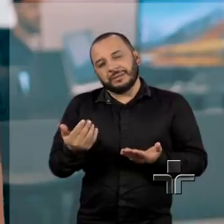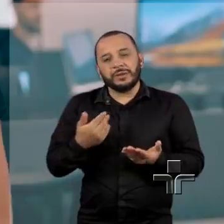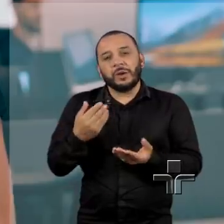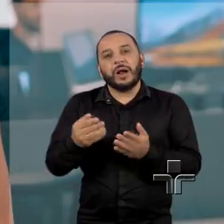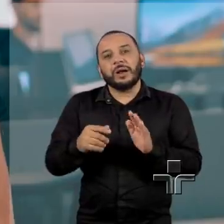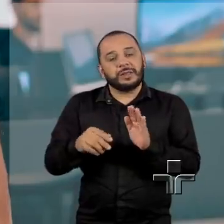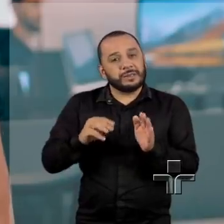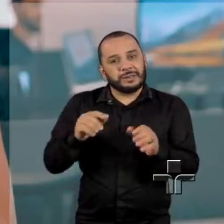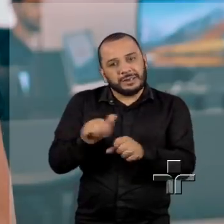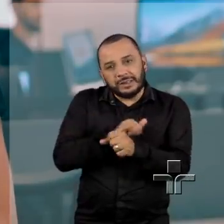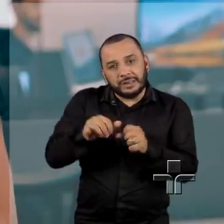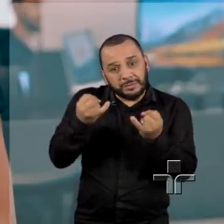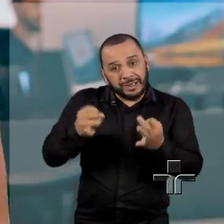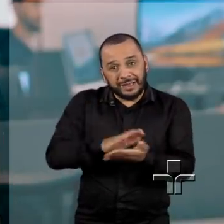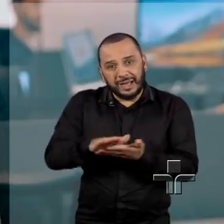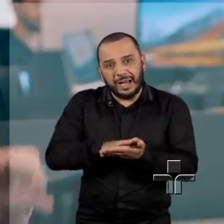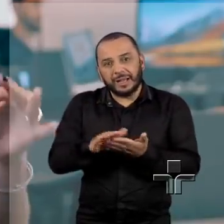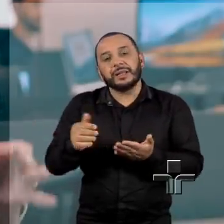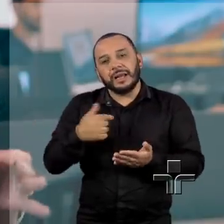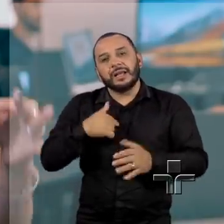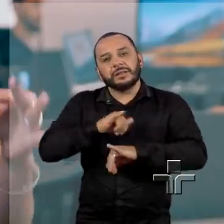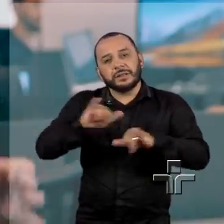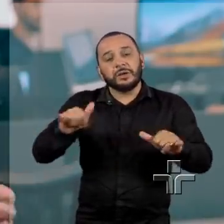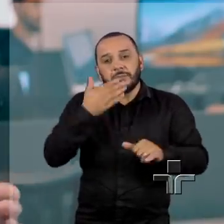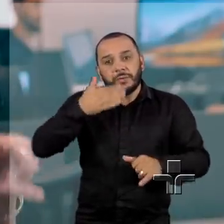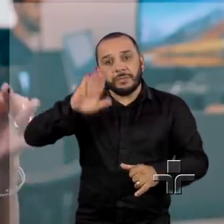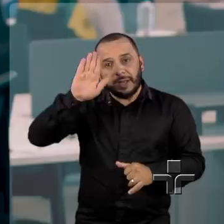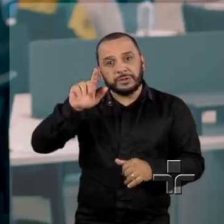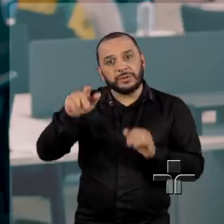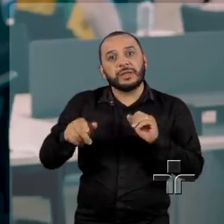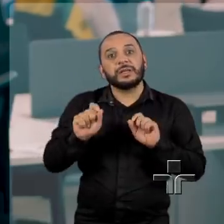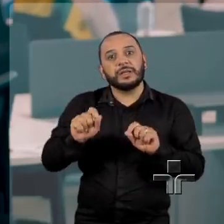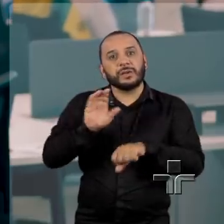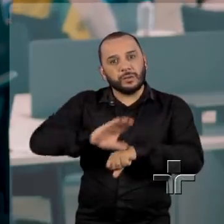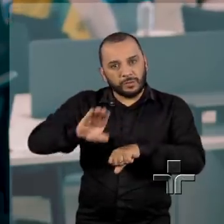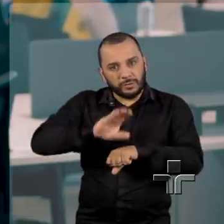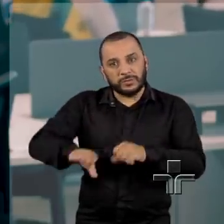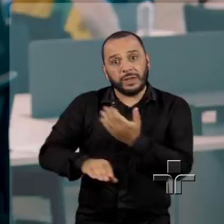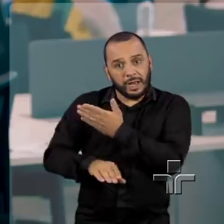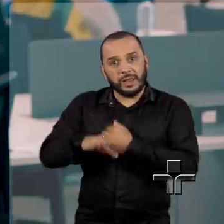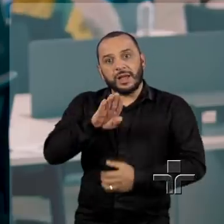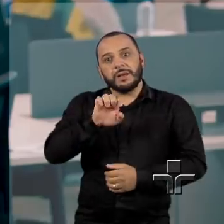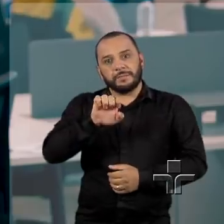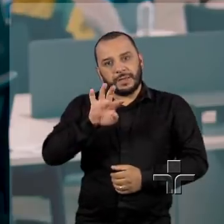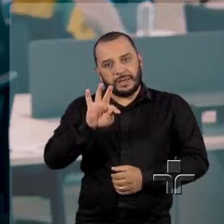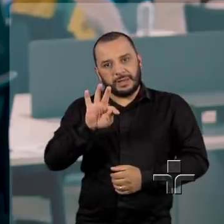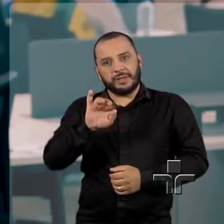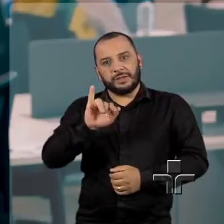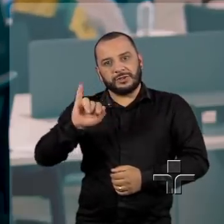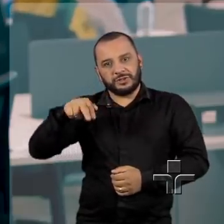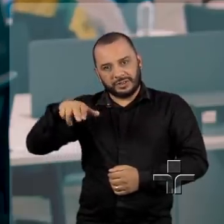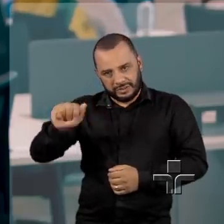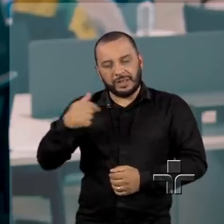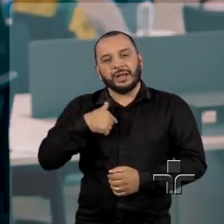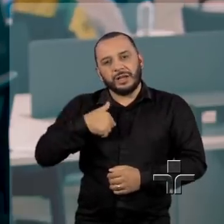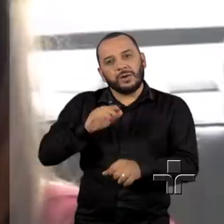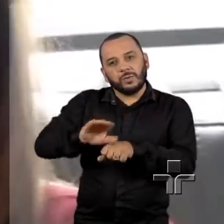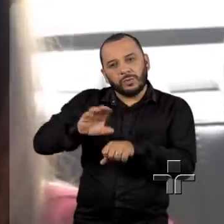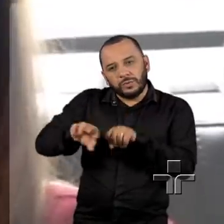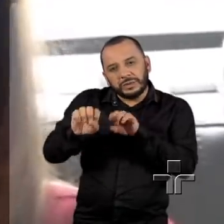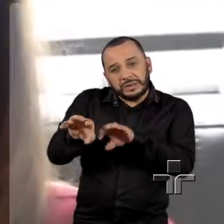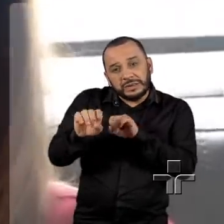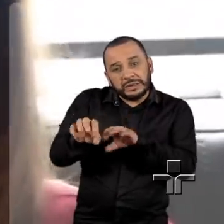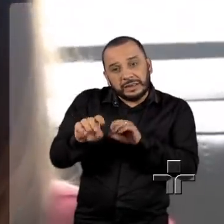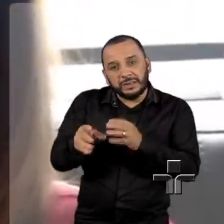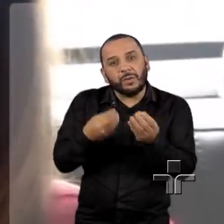anúncio promete explicar como chegar lá, participando de um curso, ministrado pela própria Betina numa empresa de produção de conteúdo.